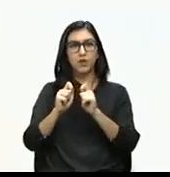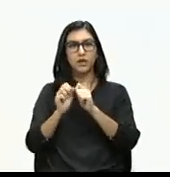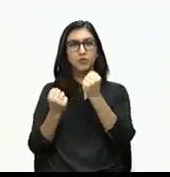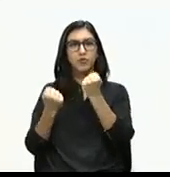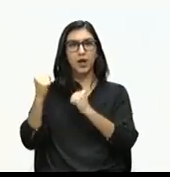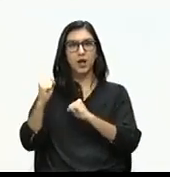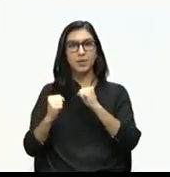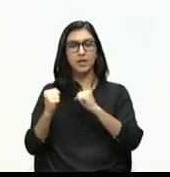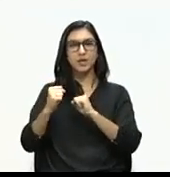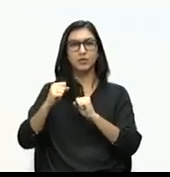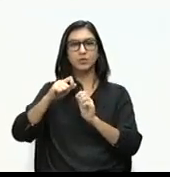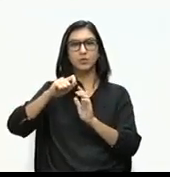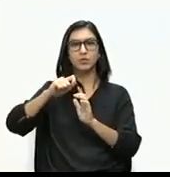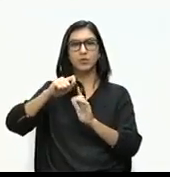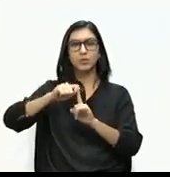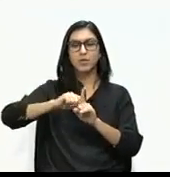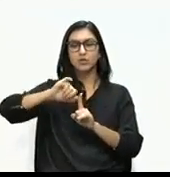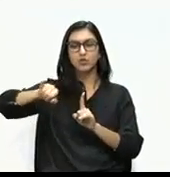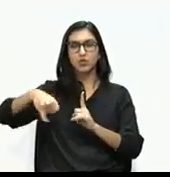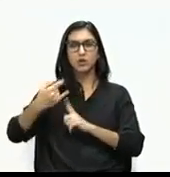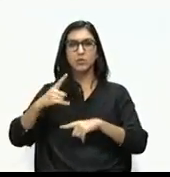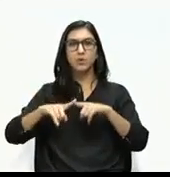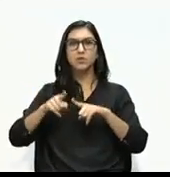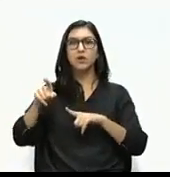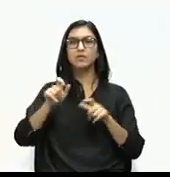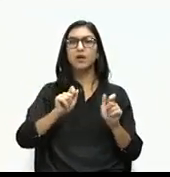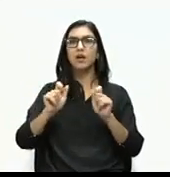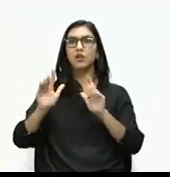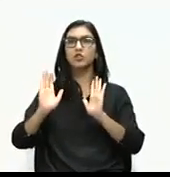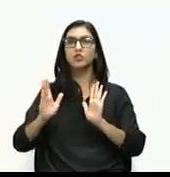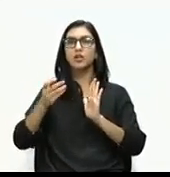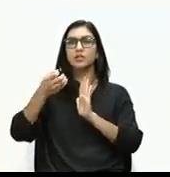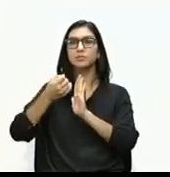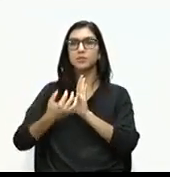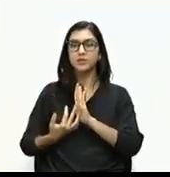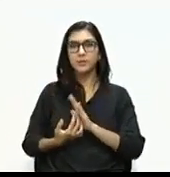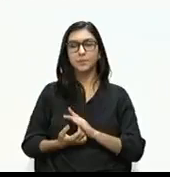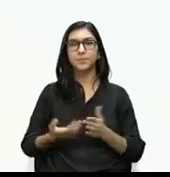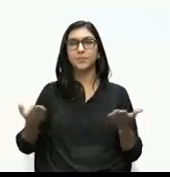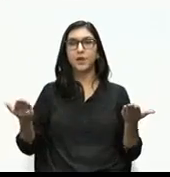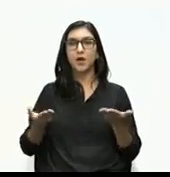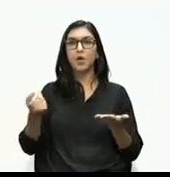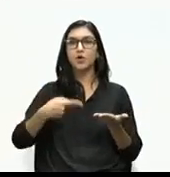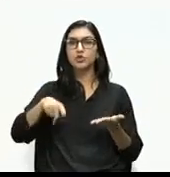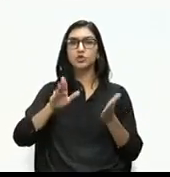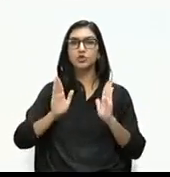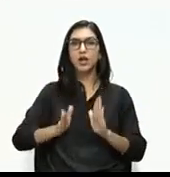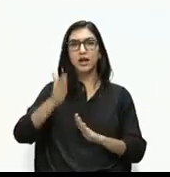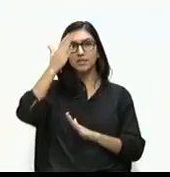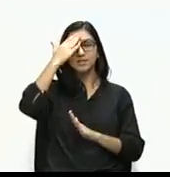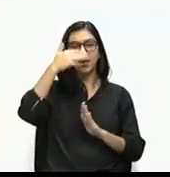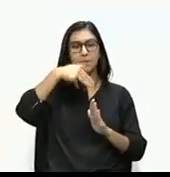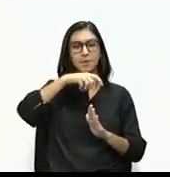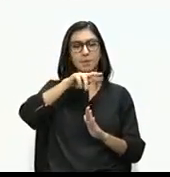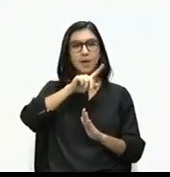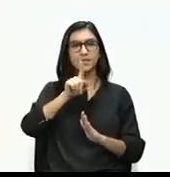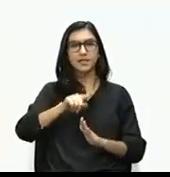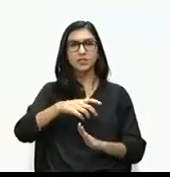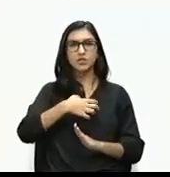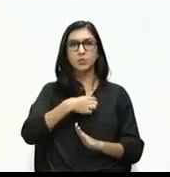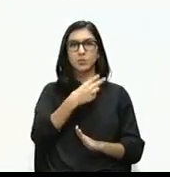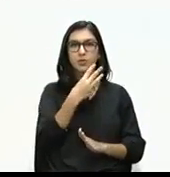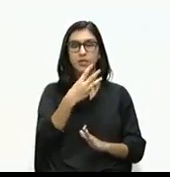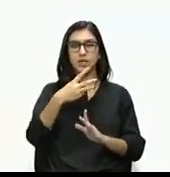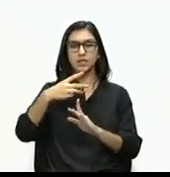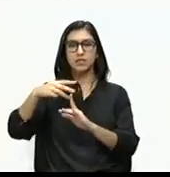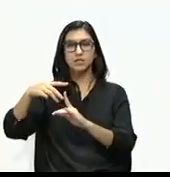fabricados no mês J de produção. O que essa parte do enunciado nos remete? Então, agora nós já sabemos que a nossa matriz vai ser do tipo